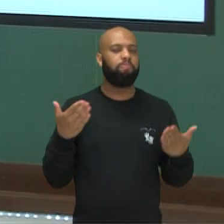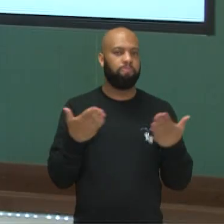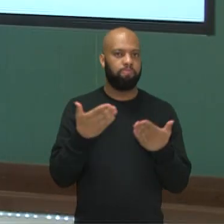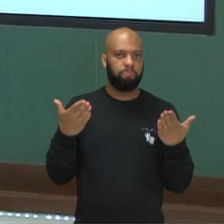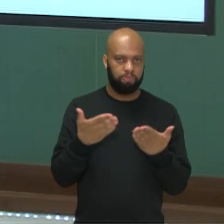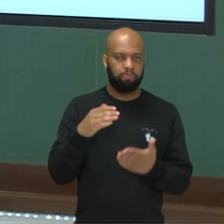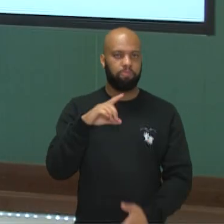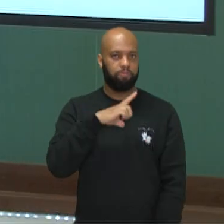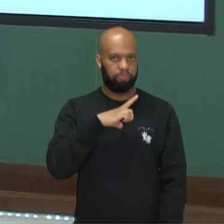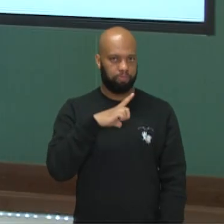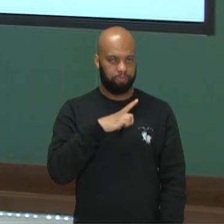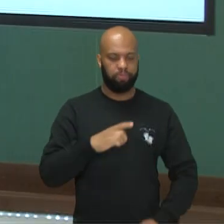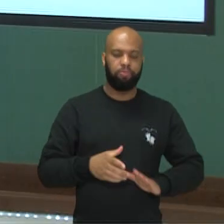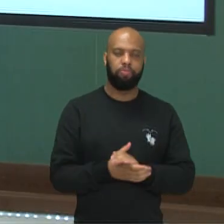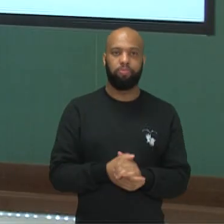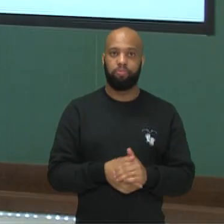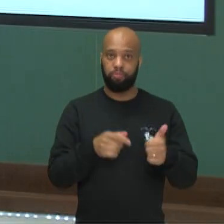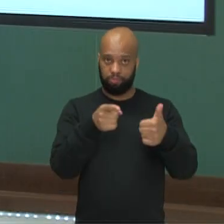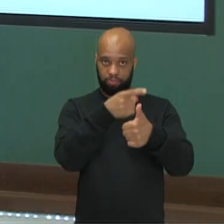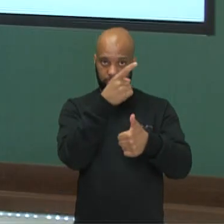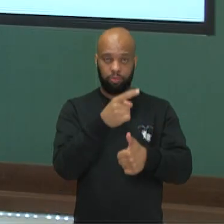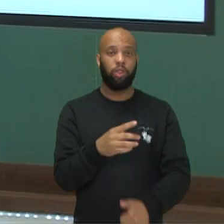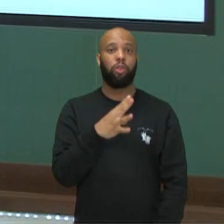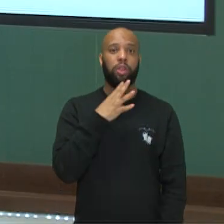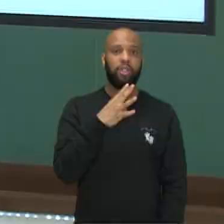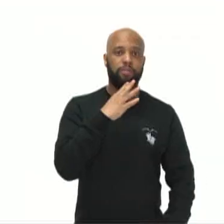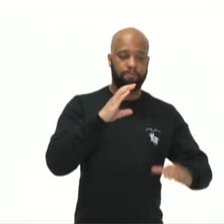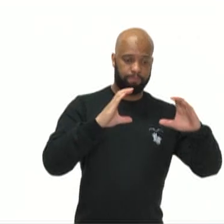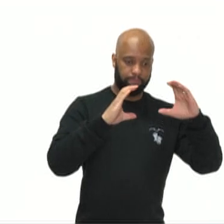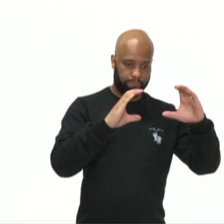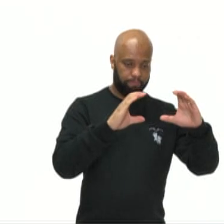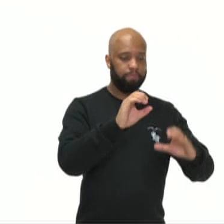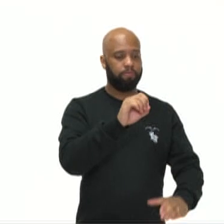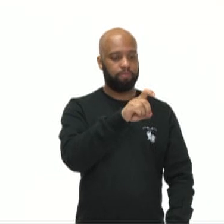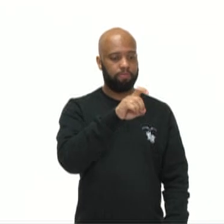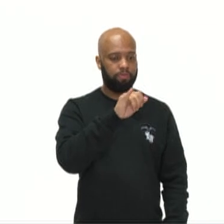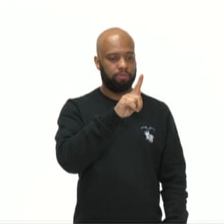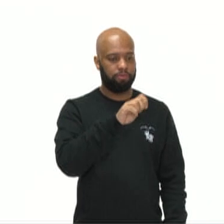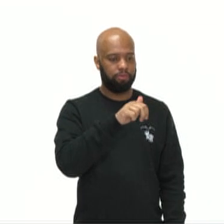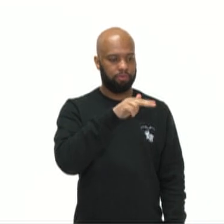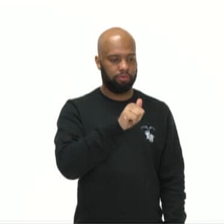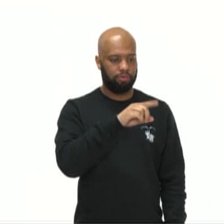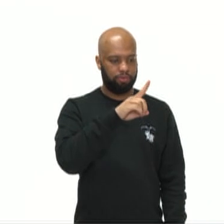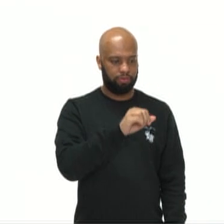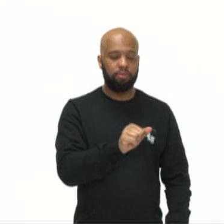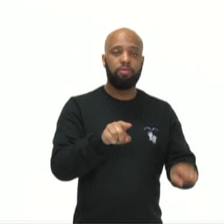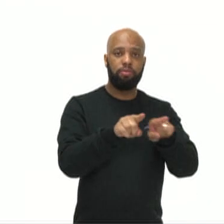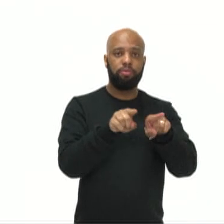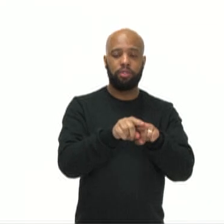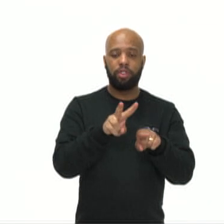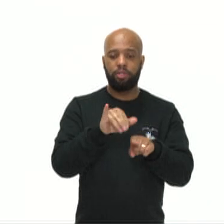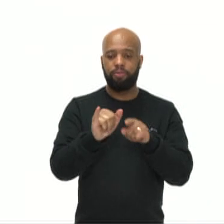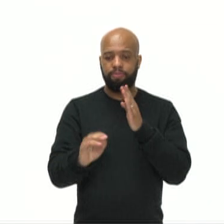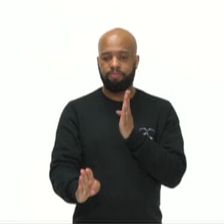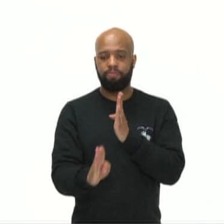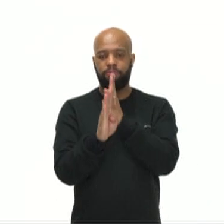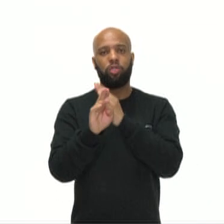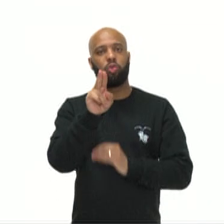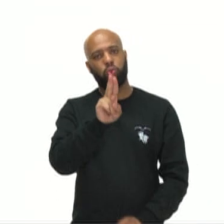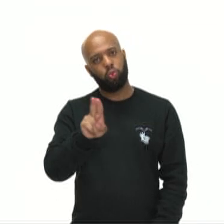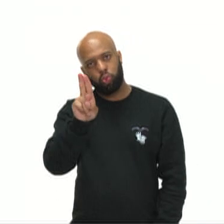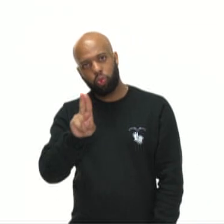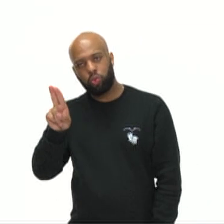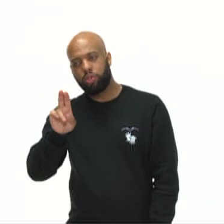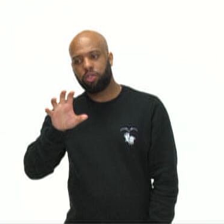aula. Conhecer a função química oxigenada, identificar algumas aplicações